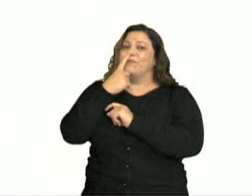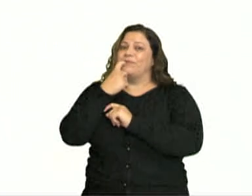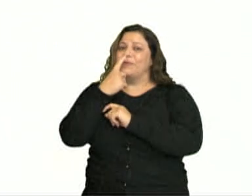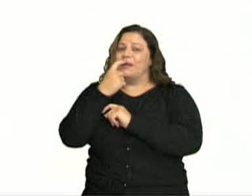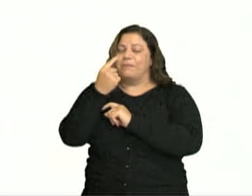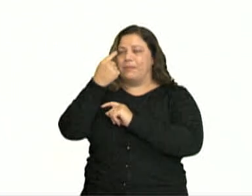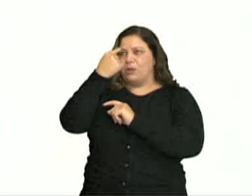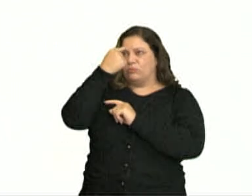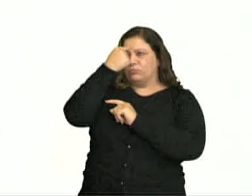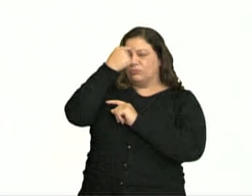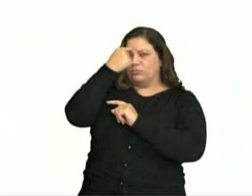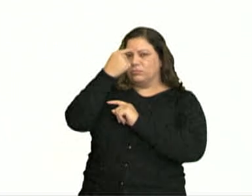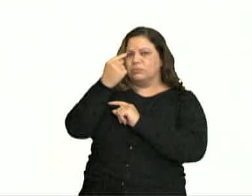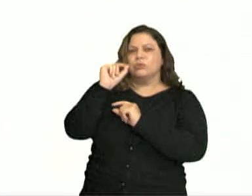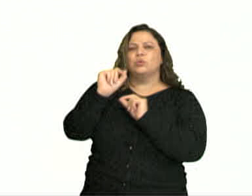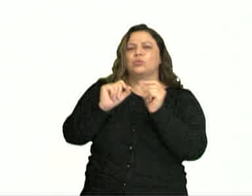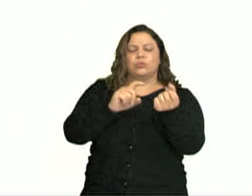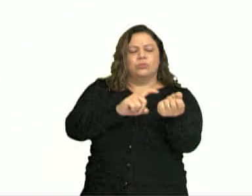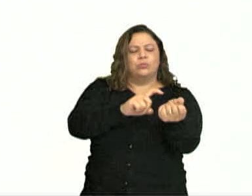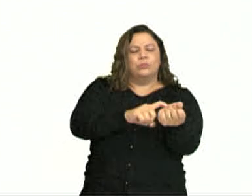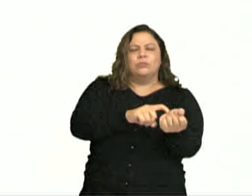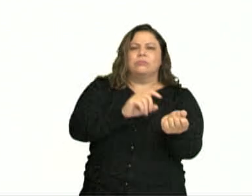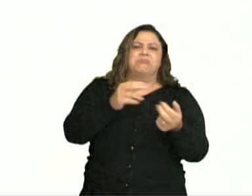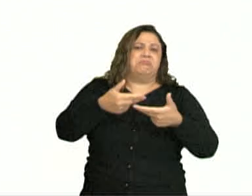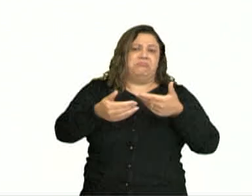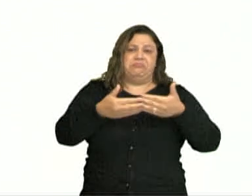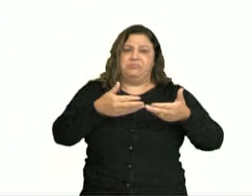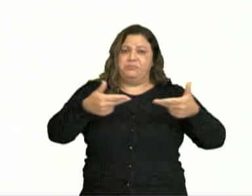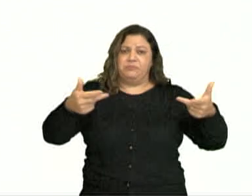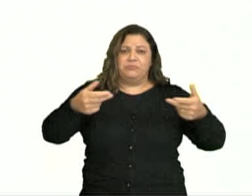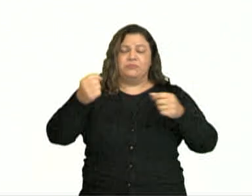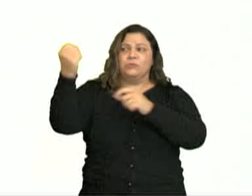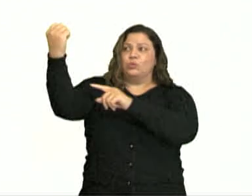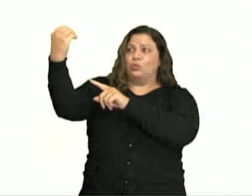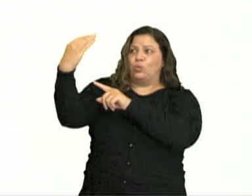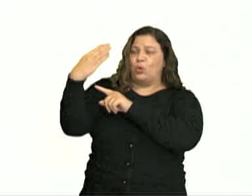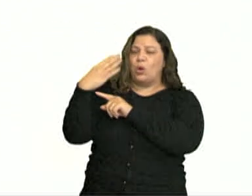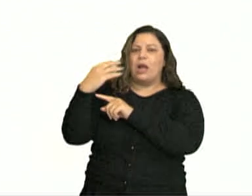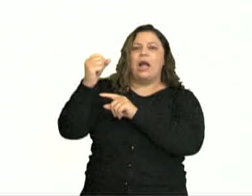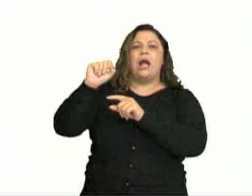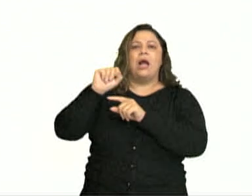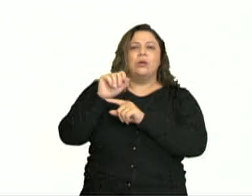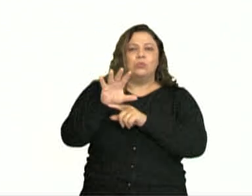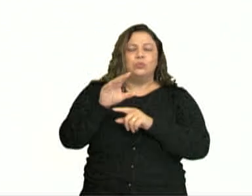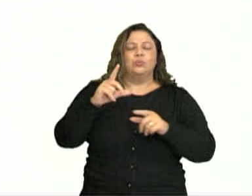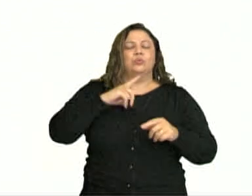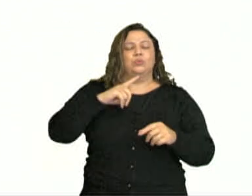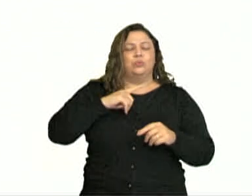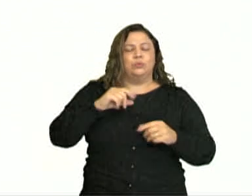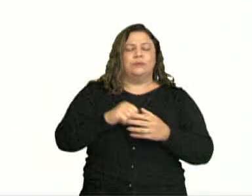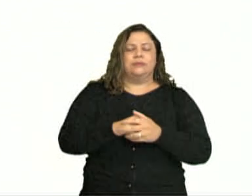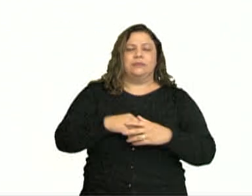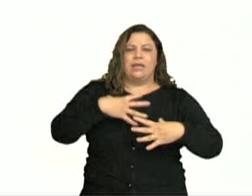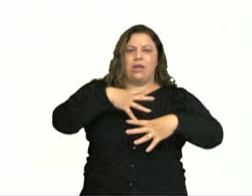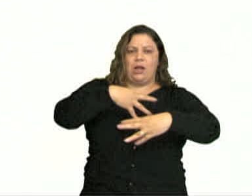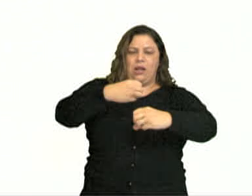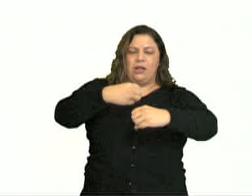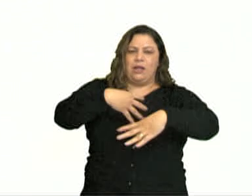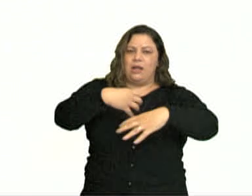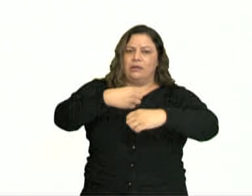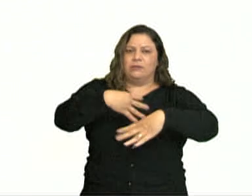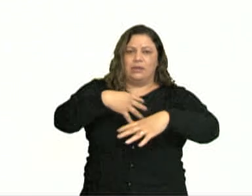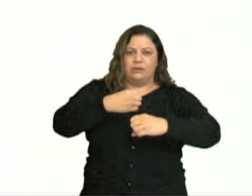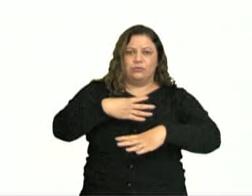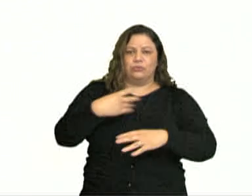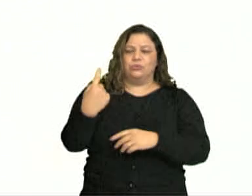do espectro de onda eletromagnética, que inclui a luz visível, o micro-ondas, o raio-x, a luz ultravioleta e o